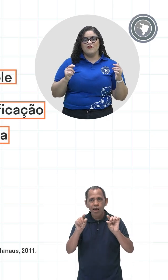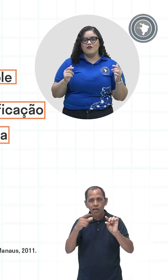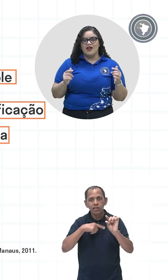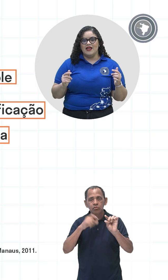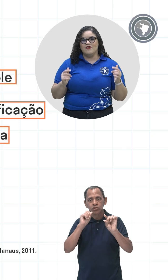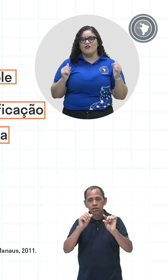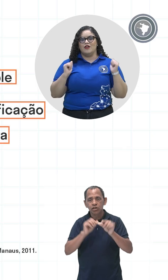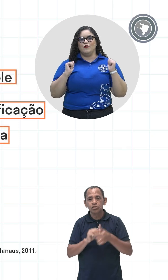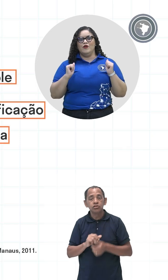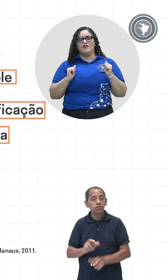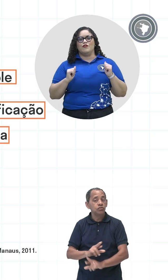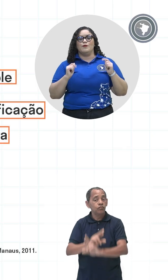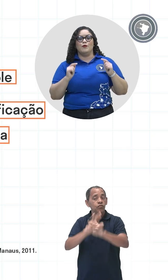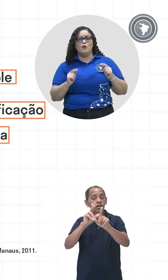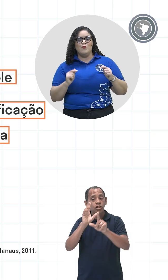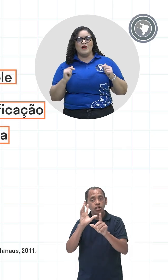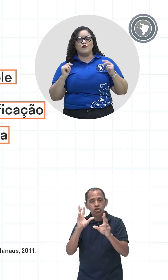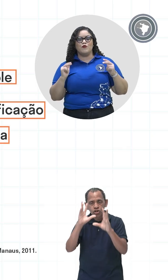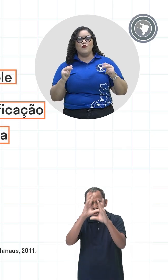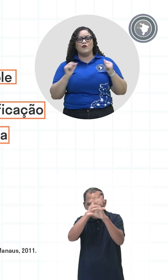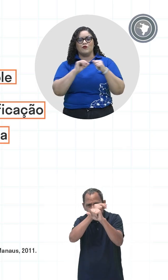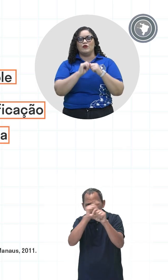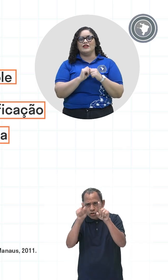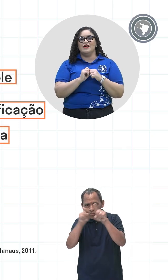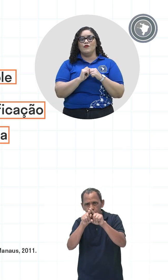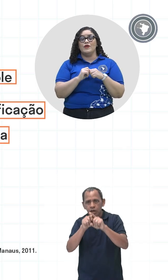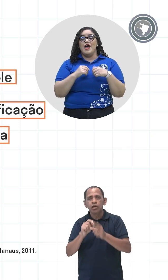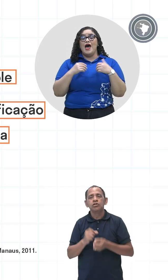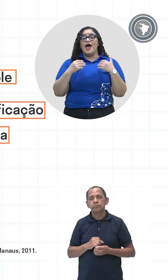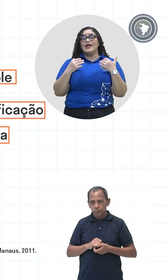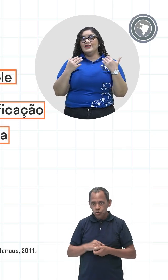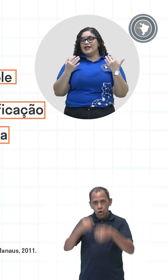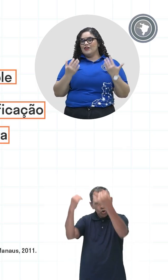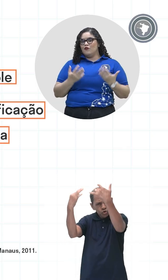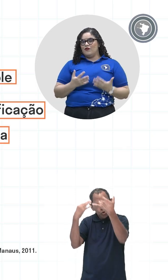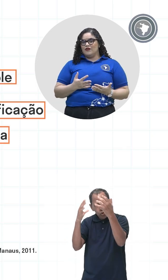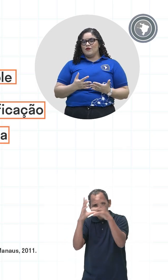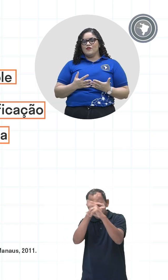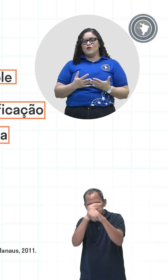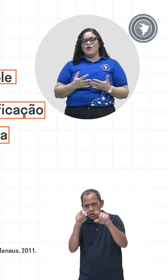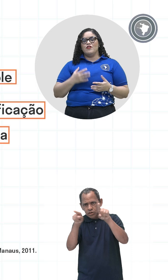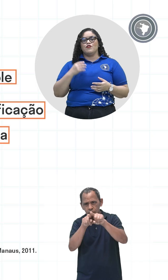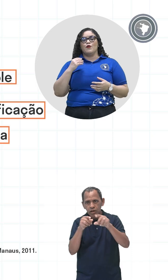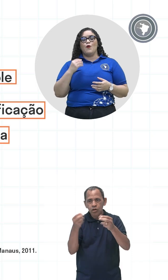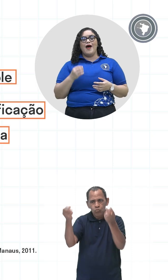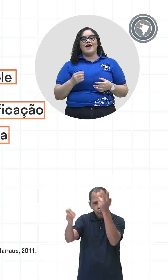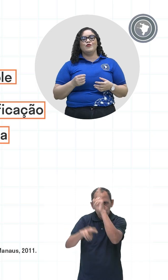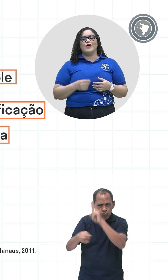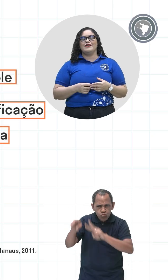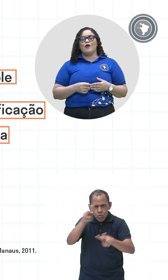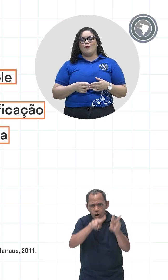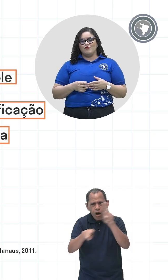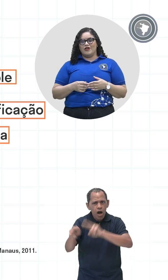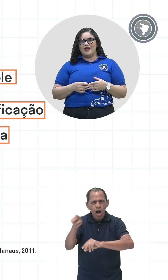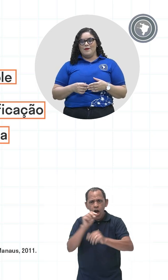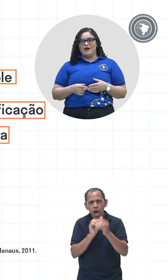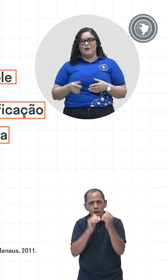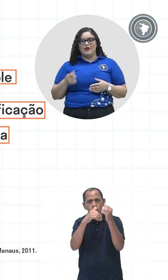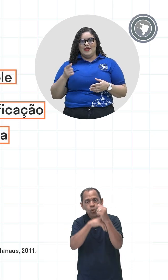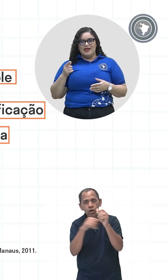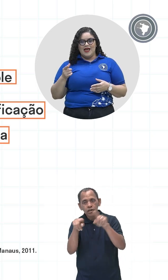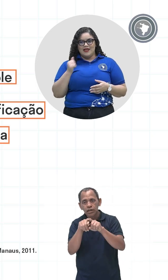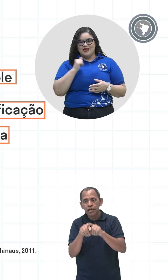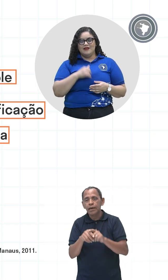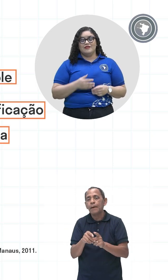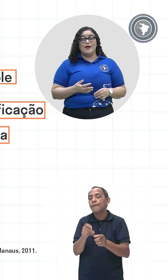tão indiferente à noite, bruma, chuva, escuridão, ainda que o vento açoite, guardo-a na concha da